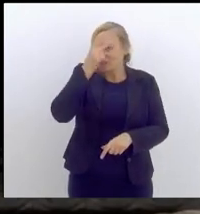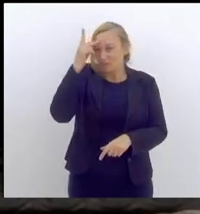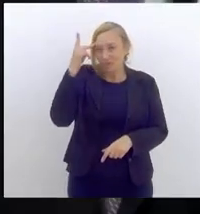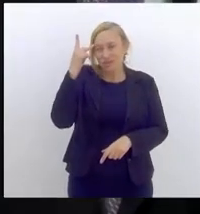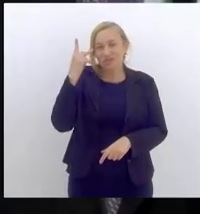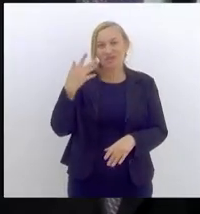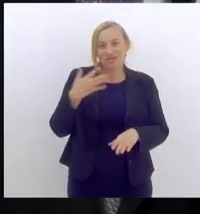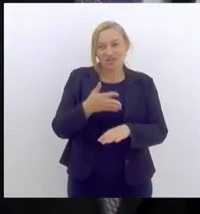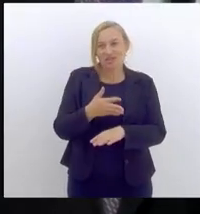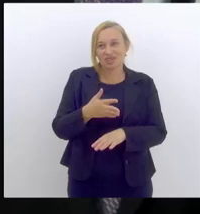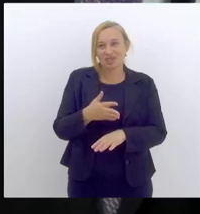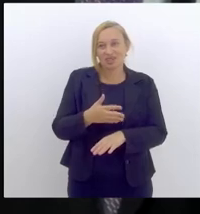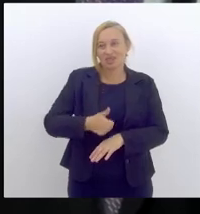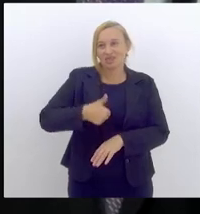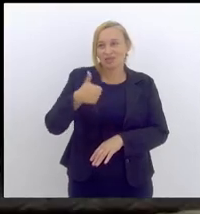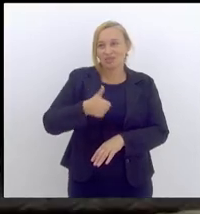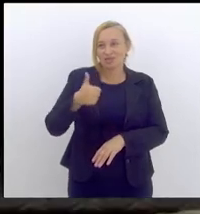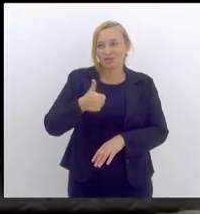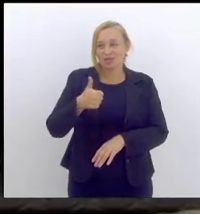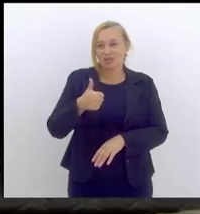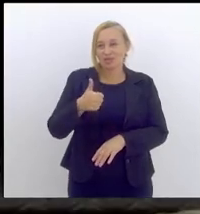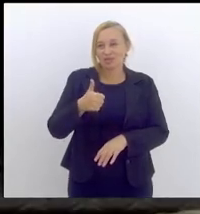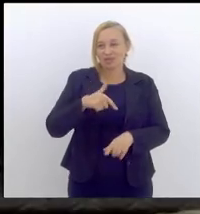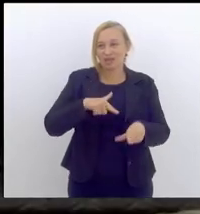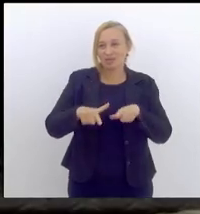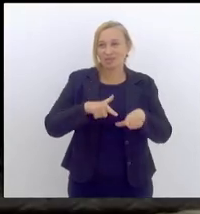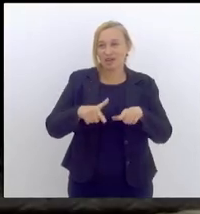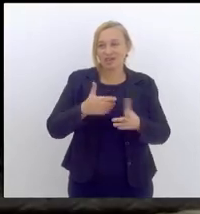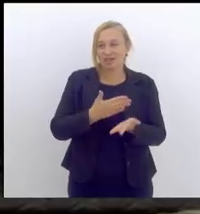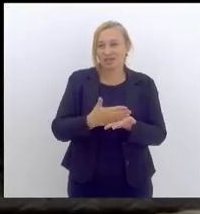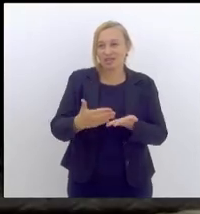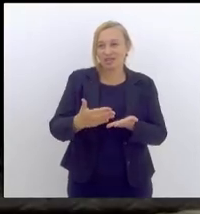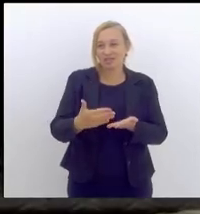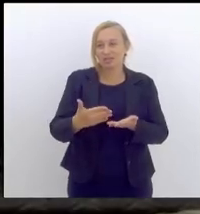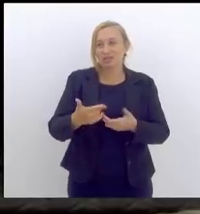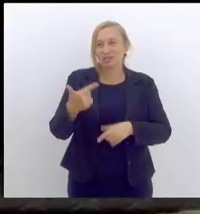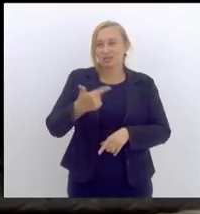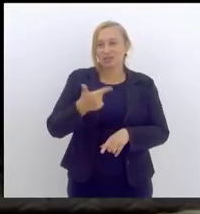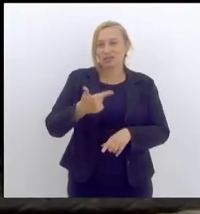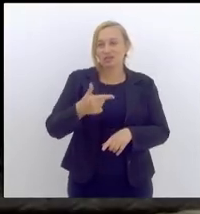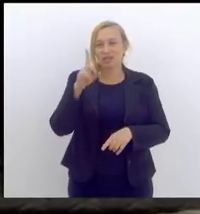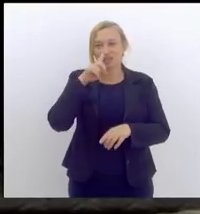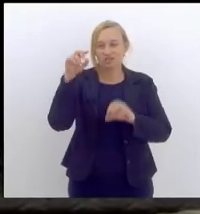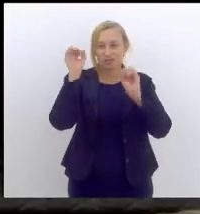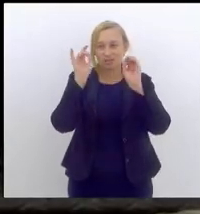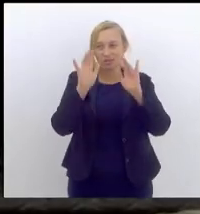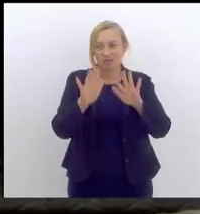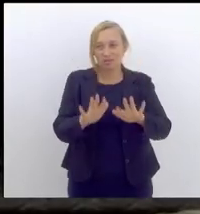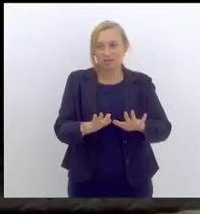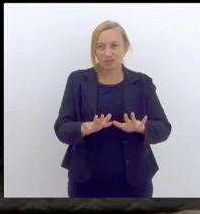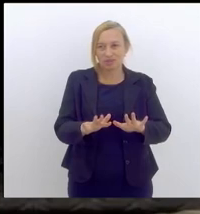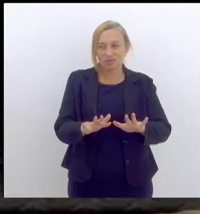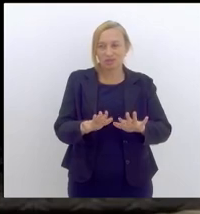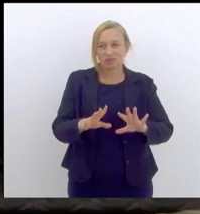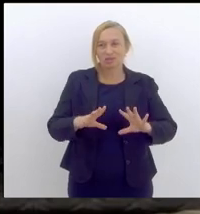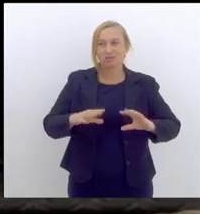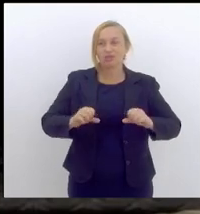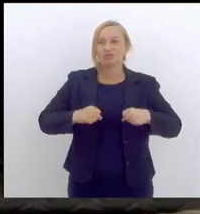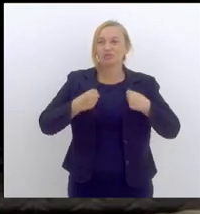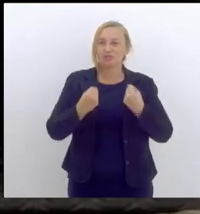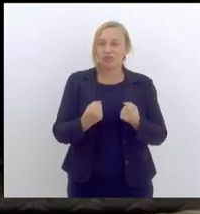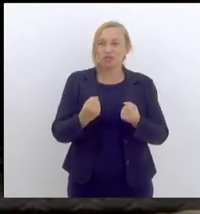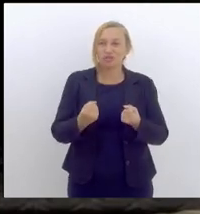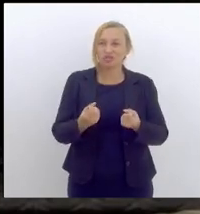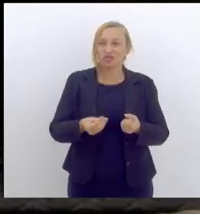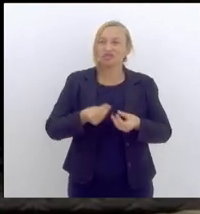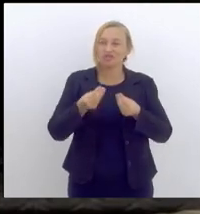chegar no primeiro mandato, iniciando o segundo. Desejo que Deus te abençoe muito, te dê toda a força, que você